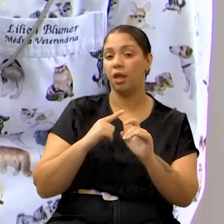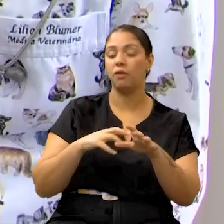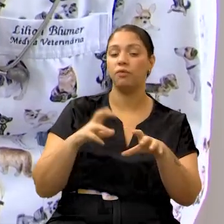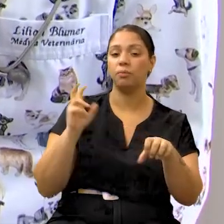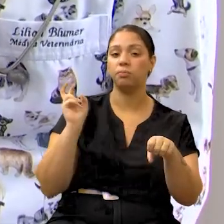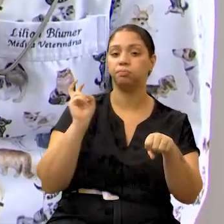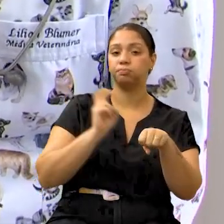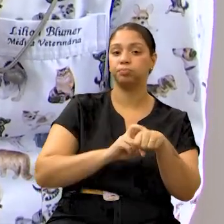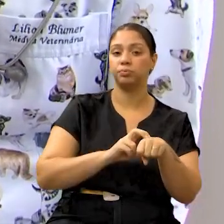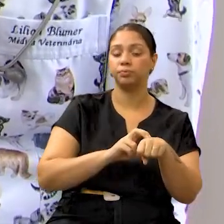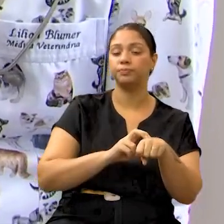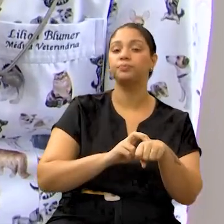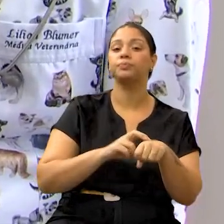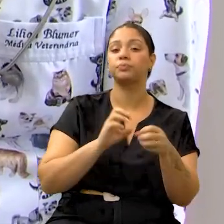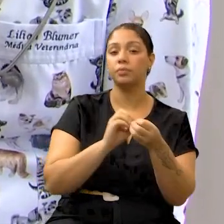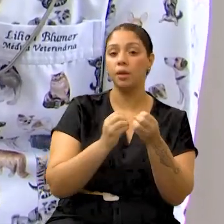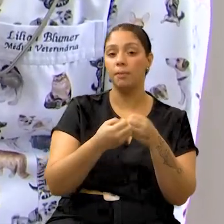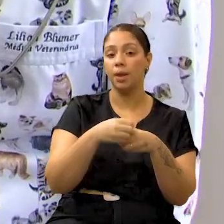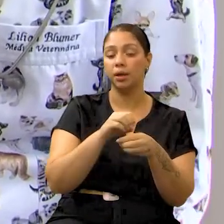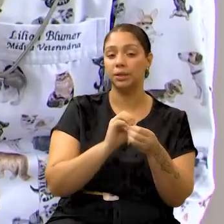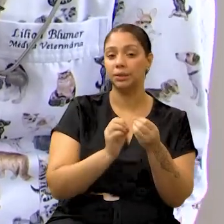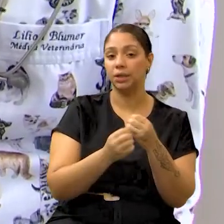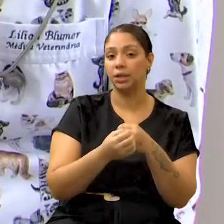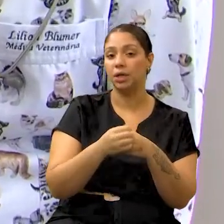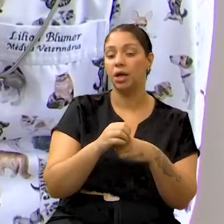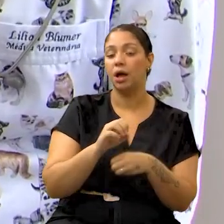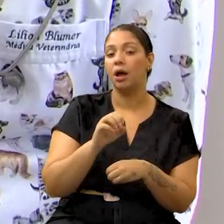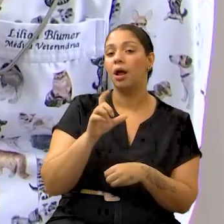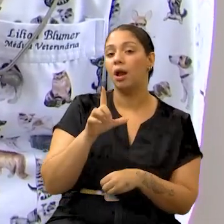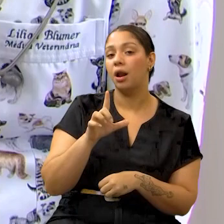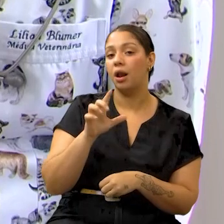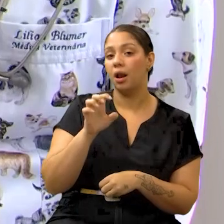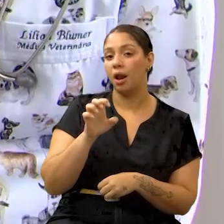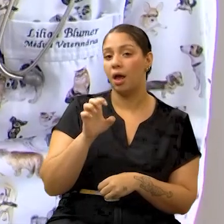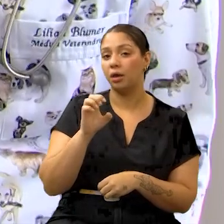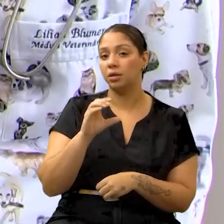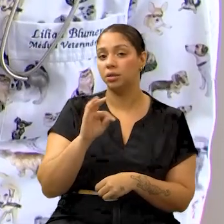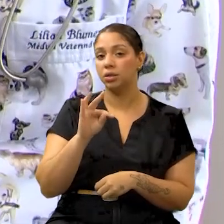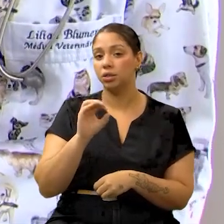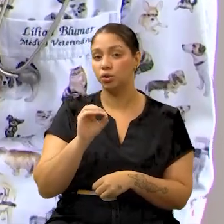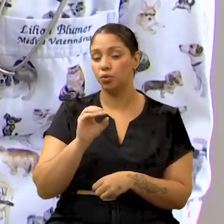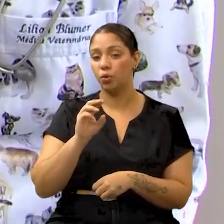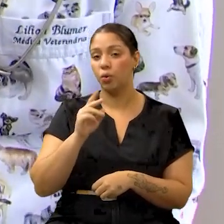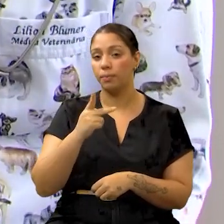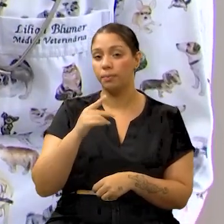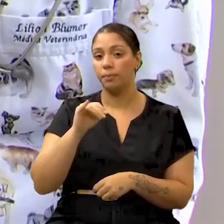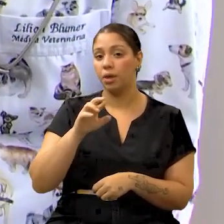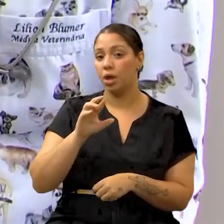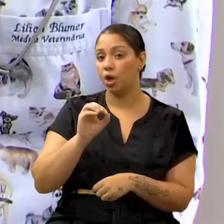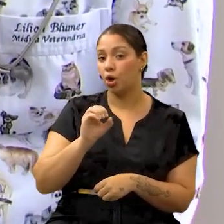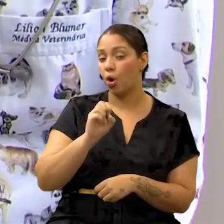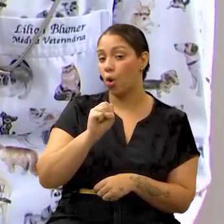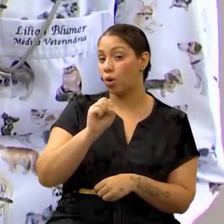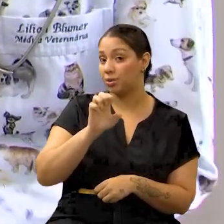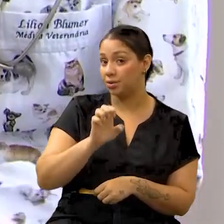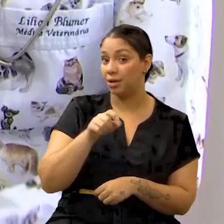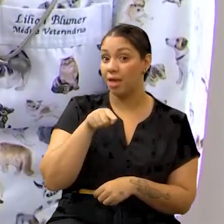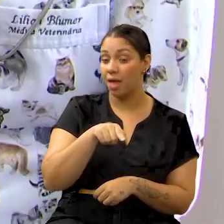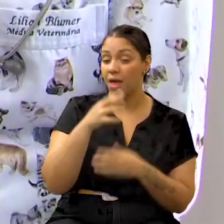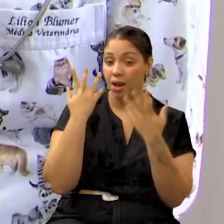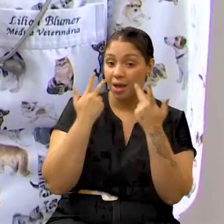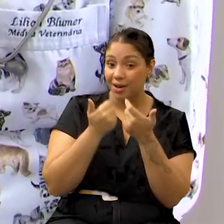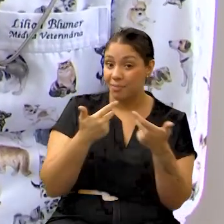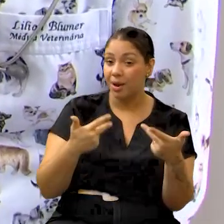causa bacteriana que acomete os rins, onde eu tenho um comprometimento renal importante. Esse paciente teve